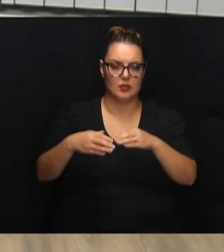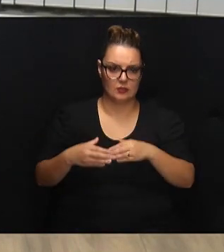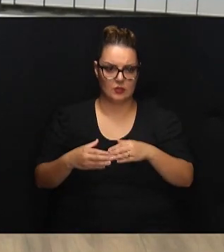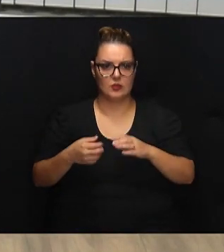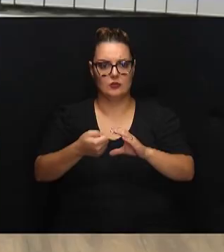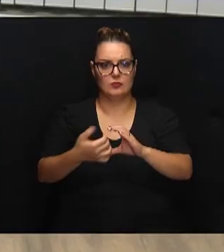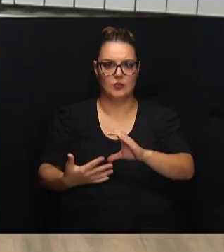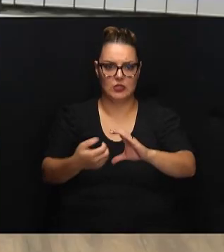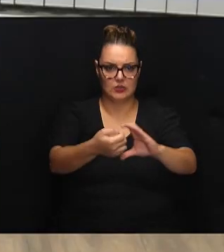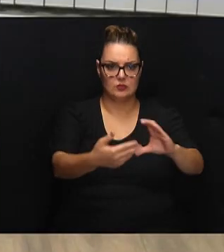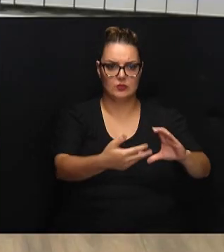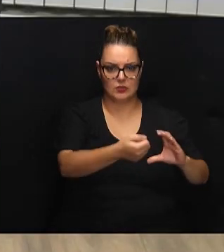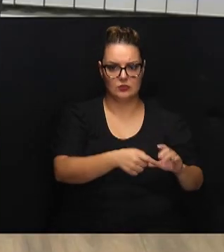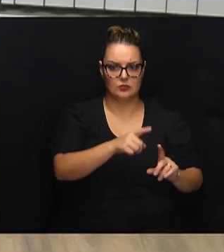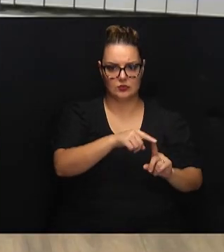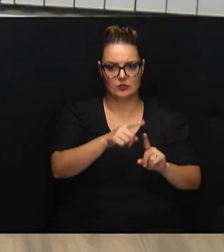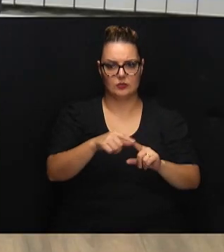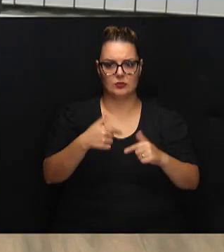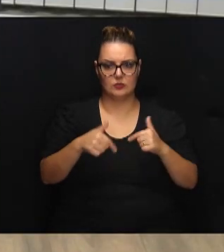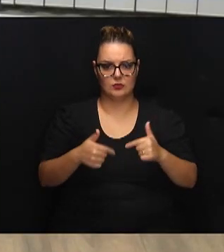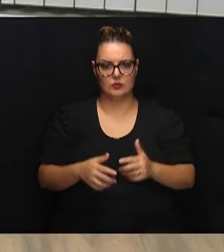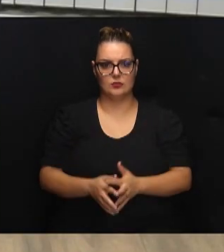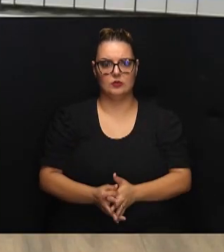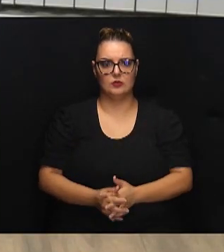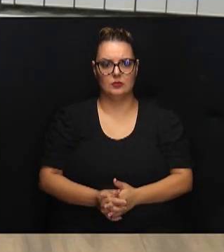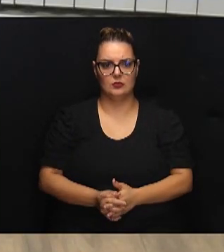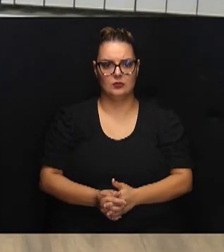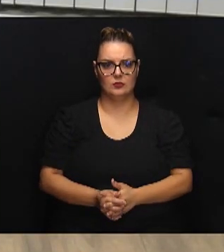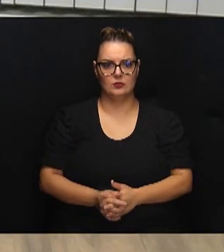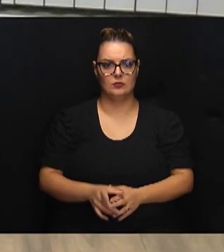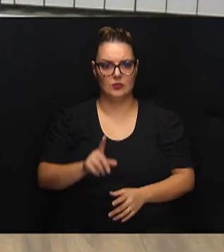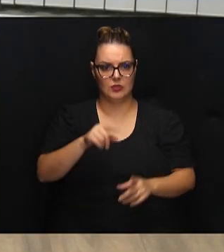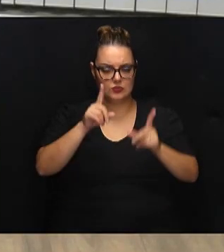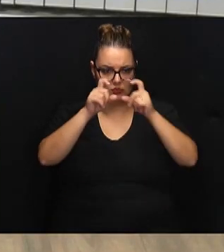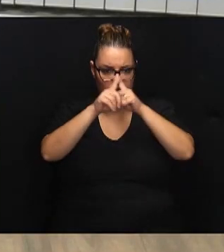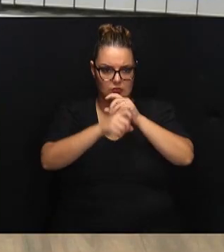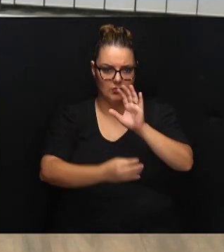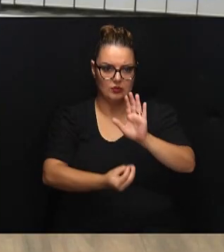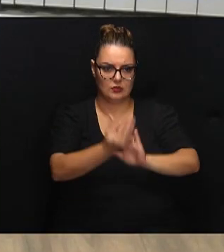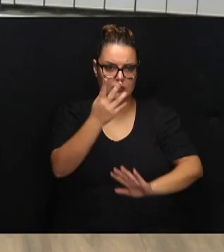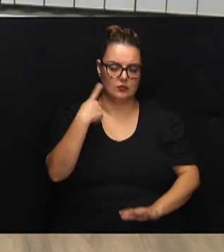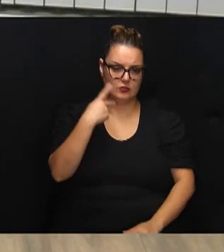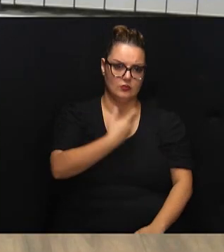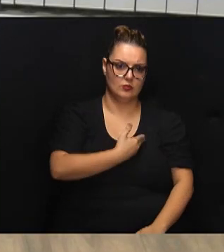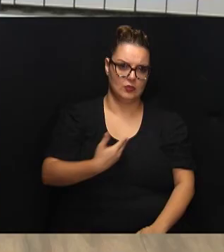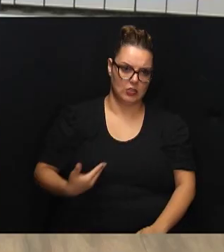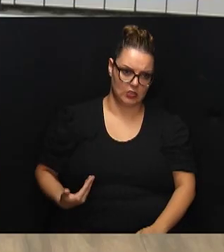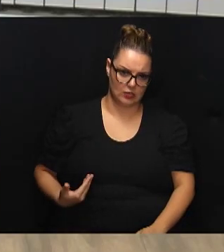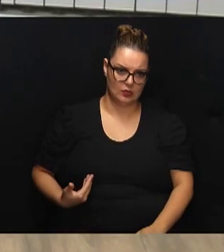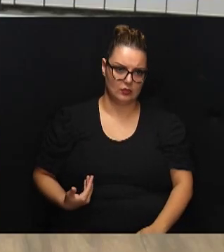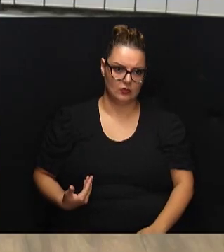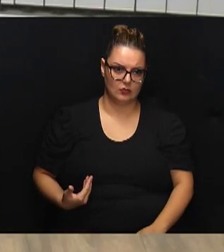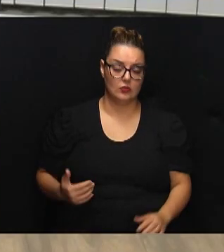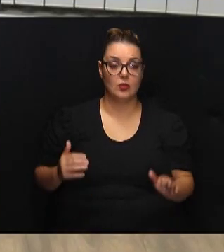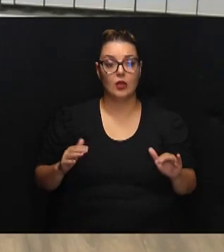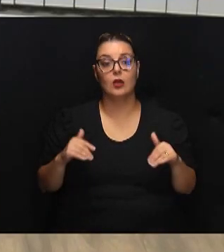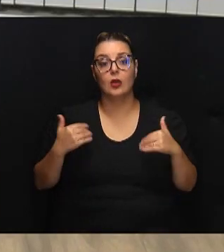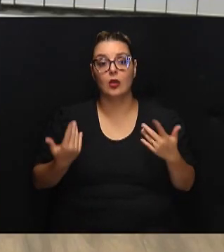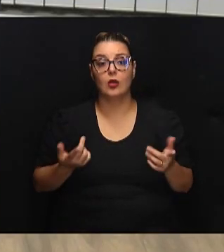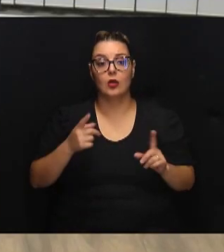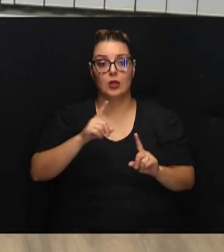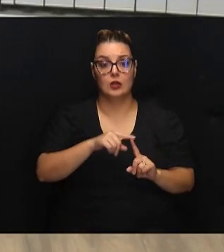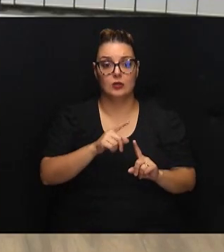classificar os tipos de trabalho. Isso dificulta na criação de políticas públicas. E quais os tipos